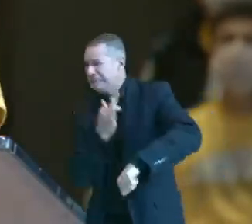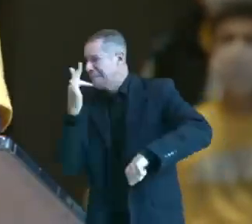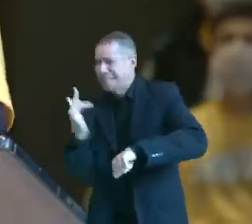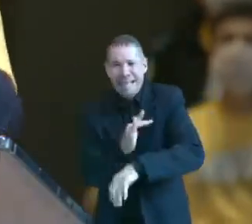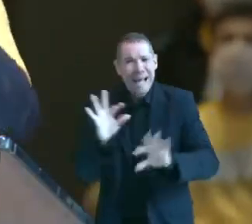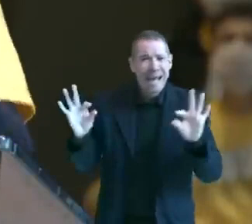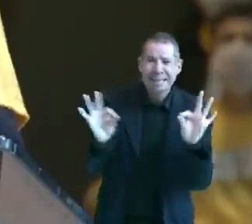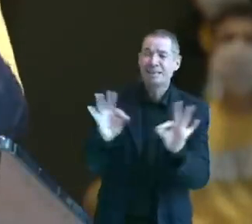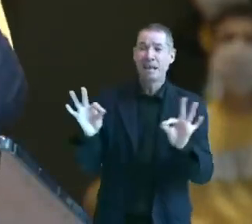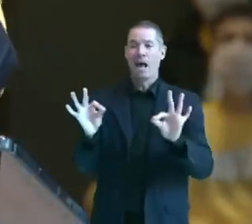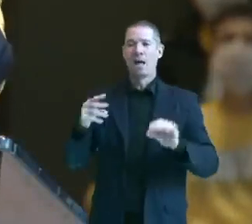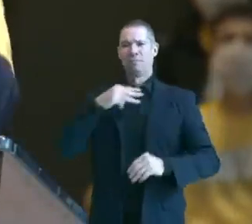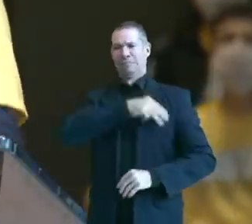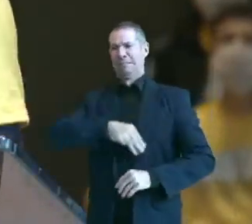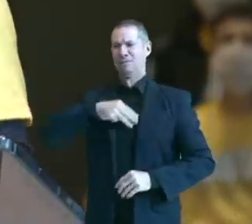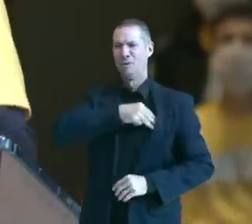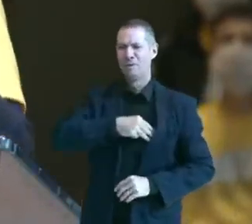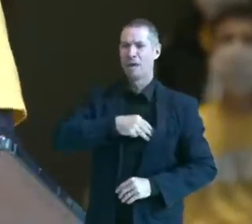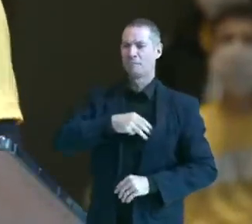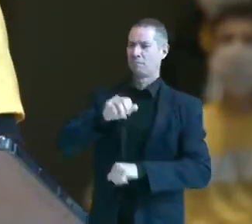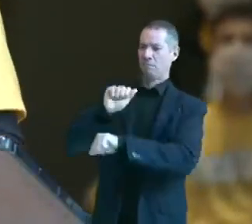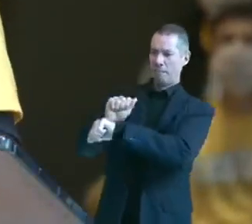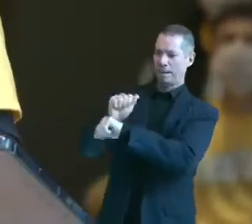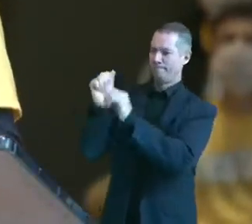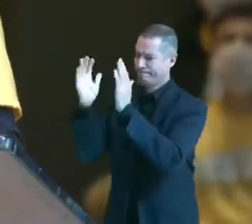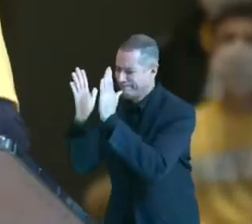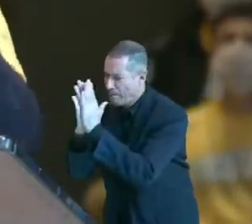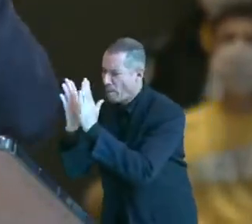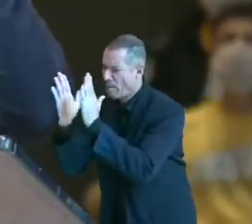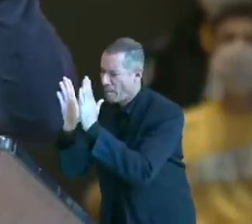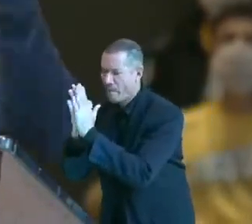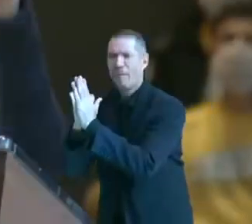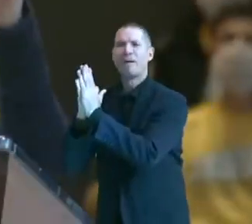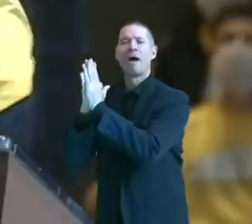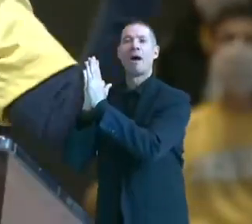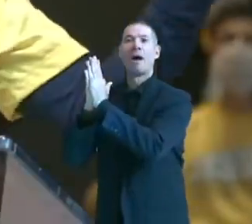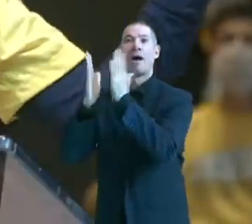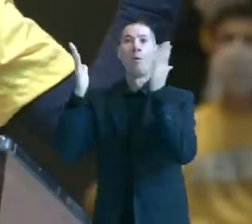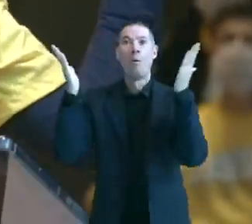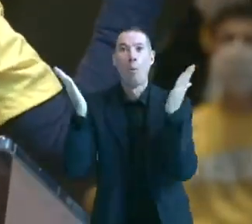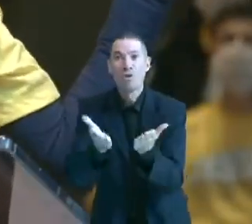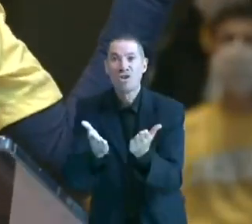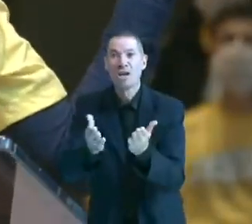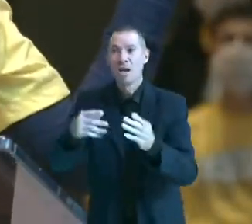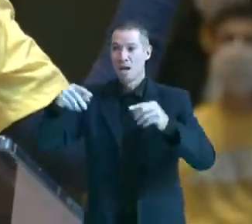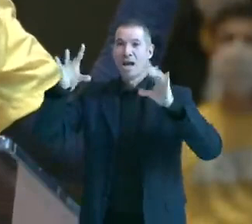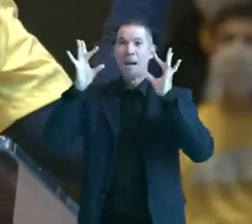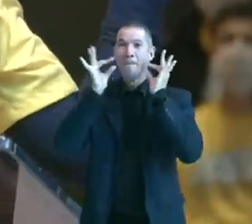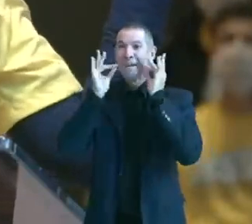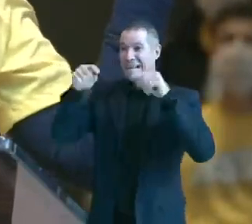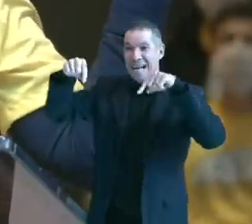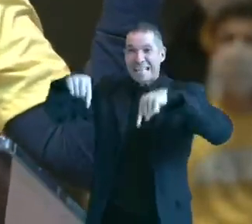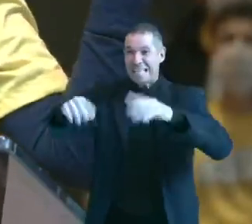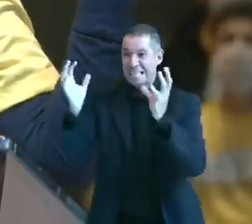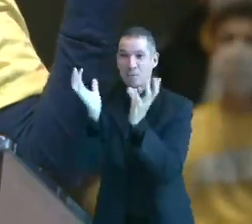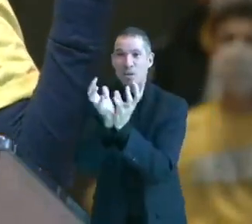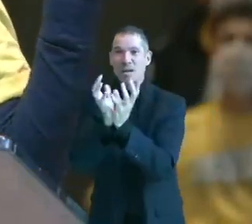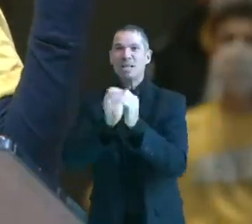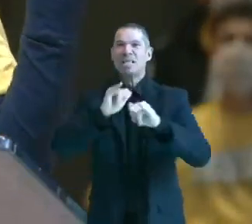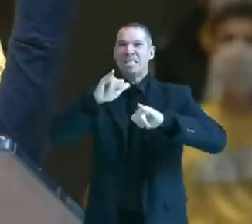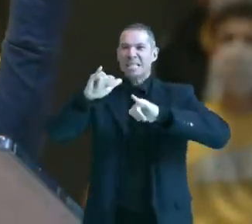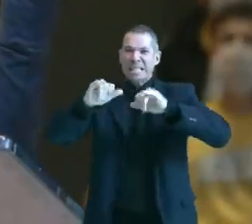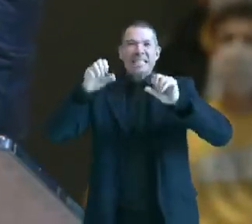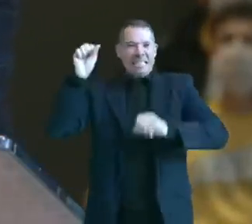não aguento. E os missionários param, oram. E hoje eles estão aqui dizendo: